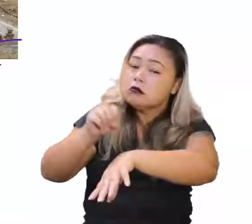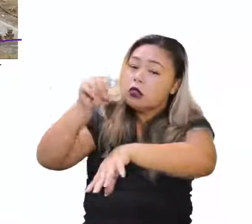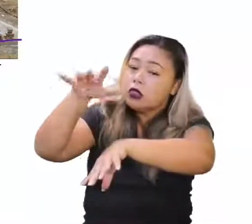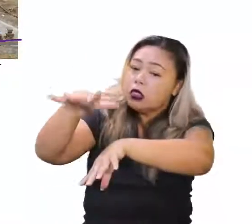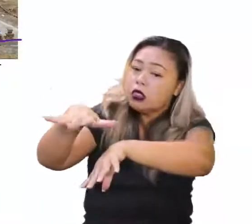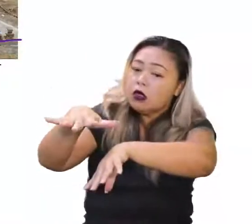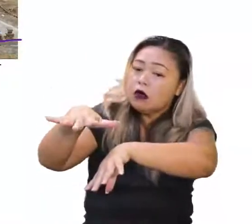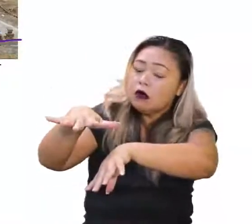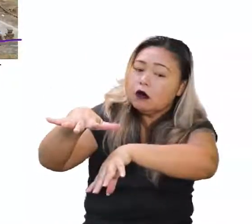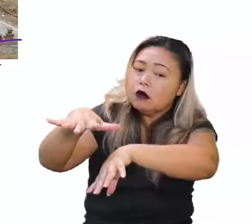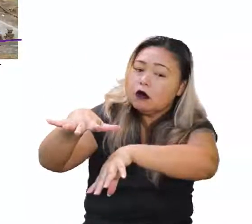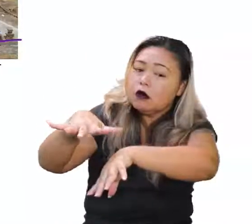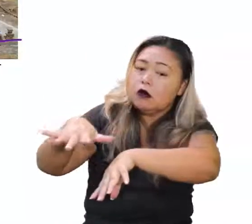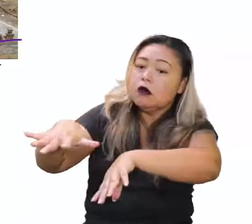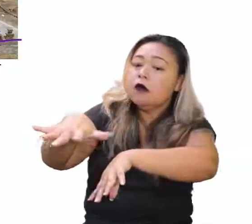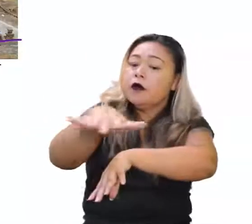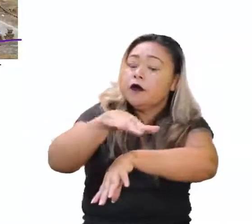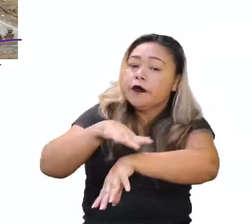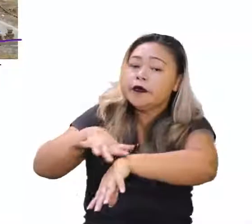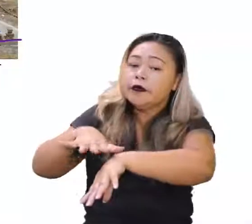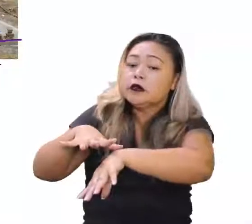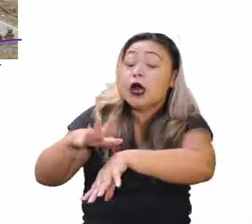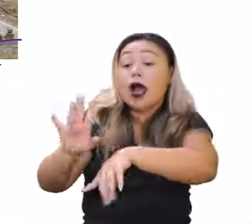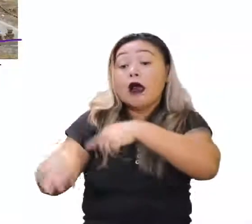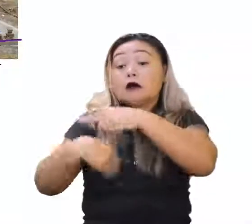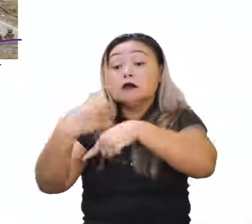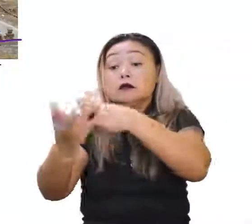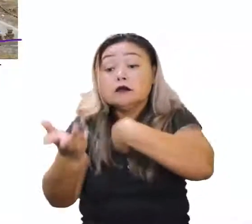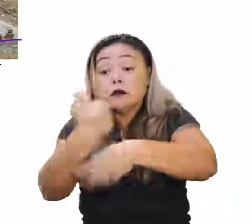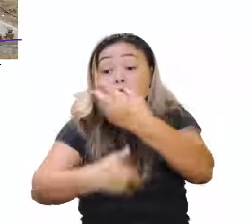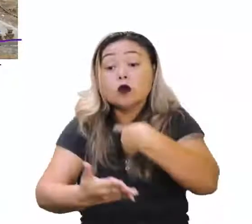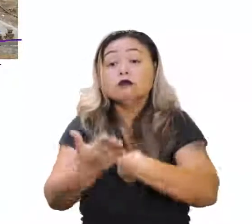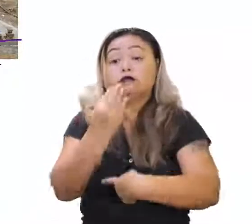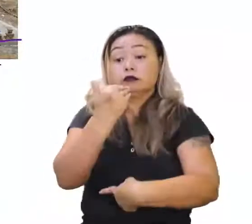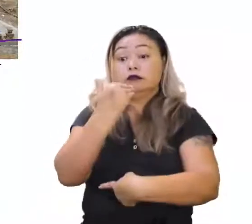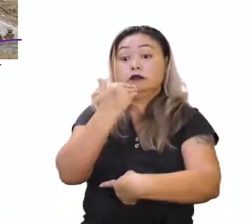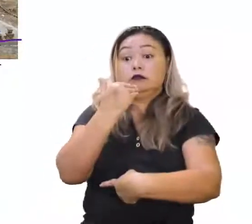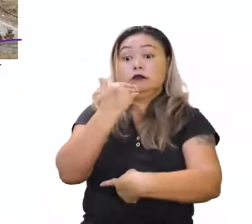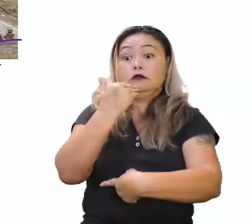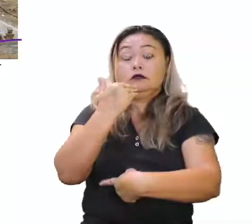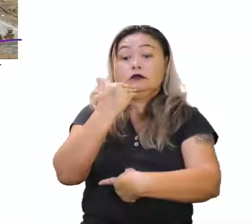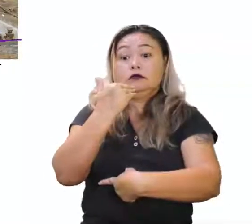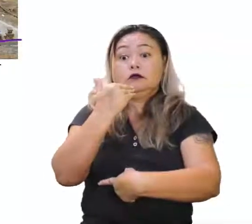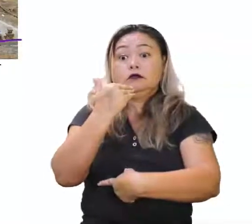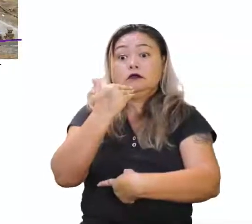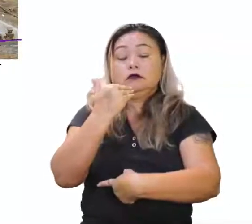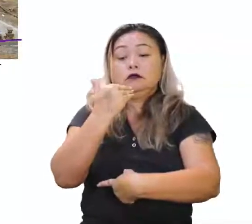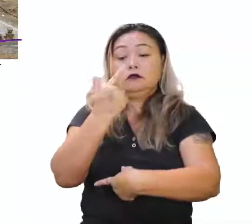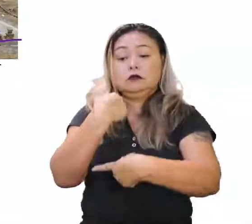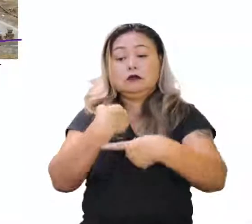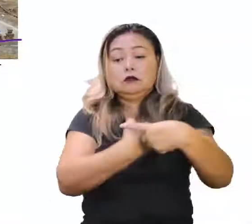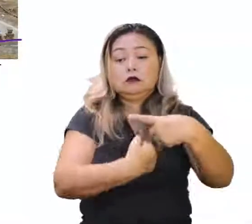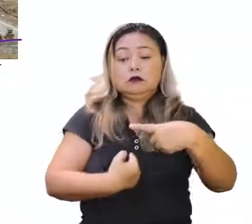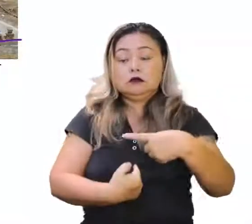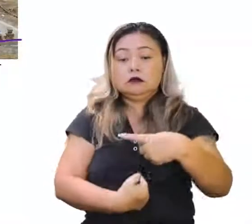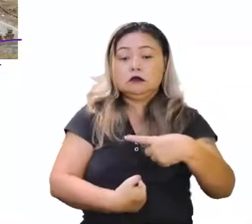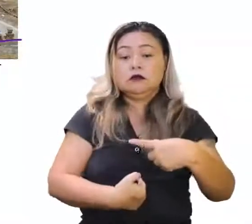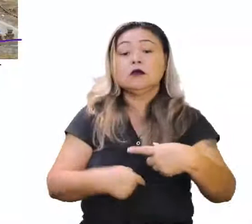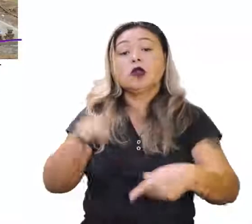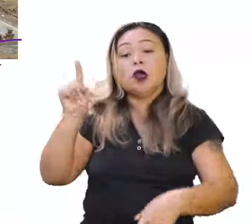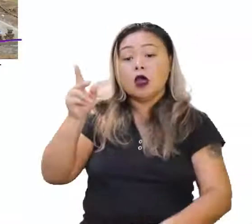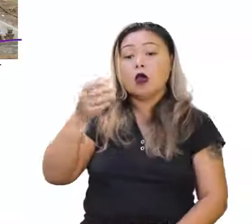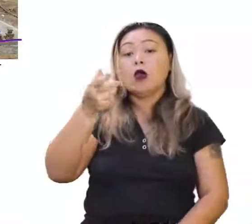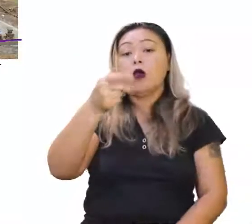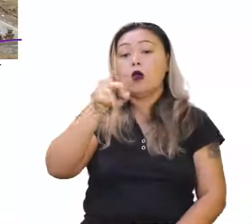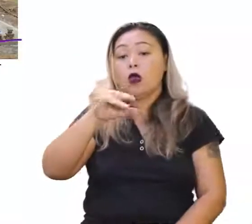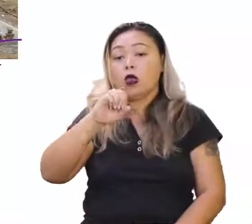ali no pasto, e ingerir, a auto-ingesta desses agentes. Então, pelo menos aonde está o aprisco,